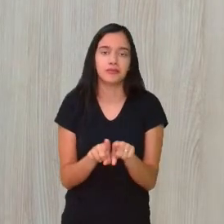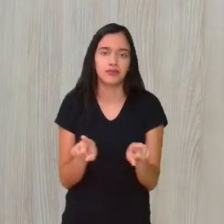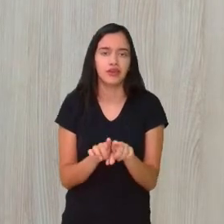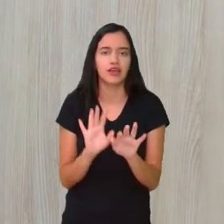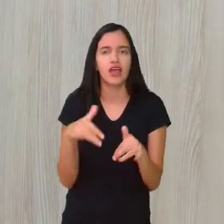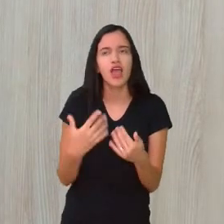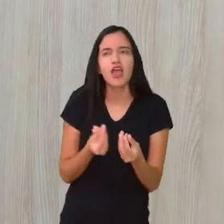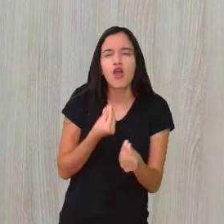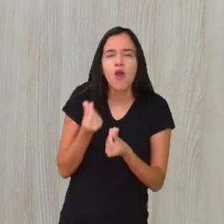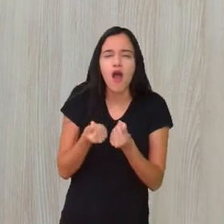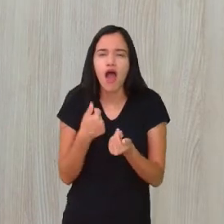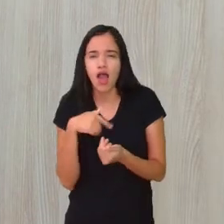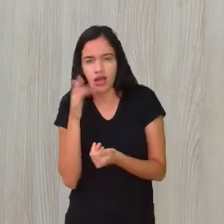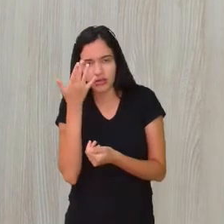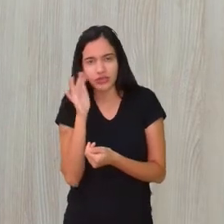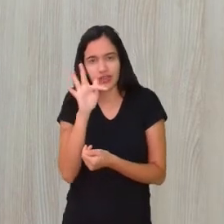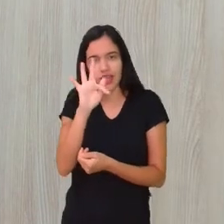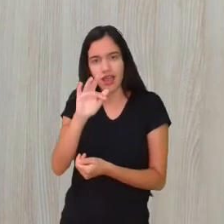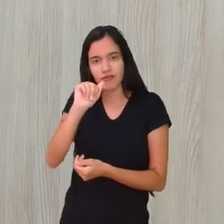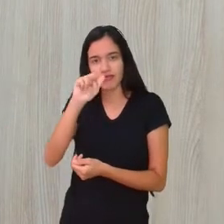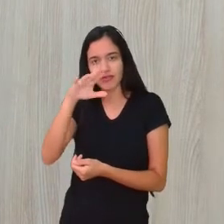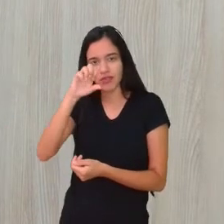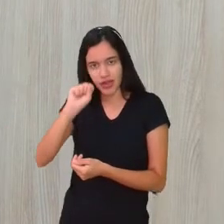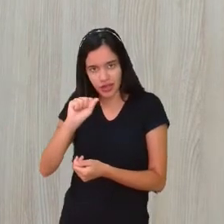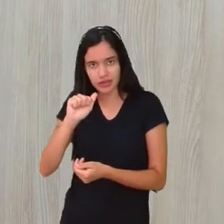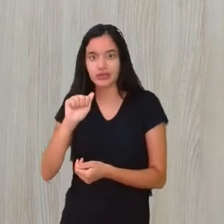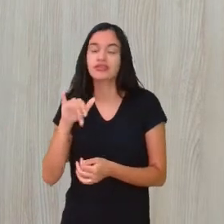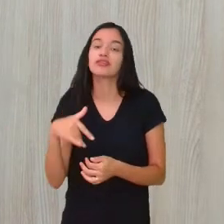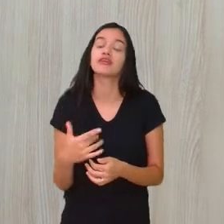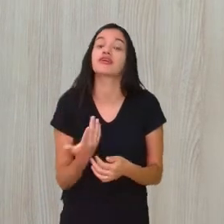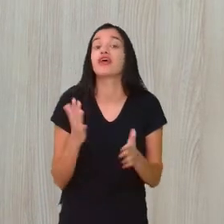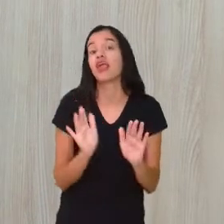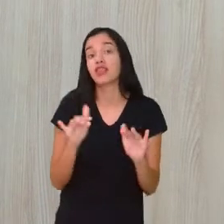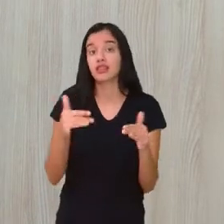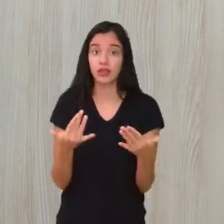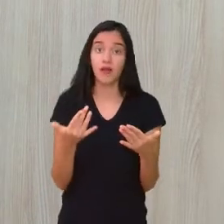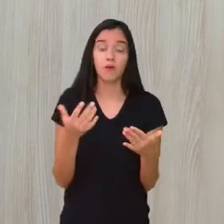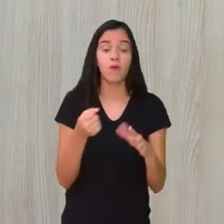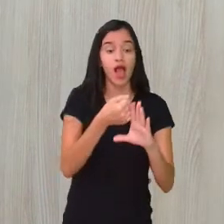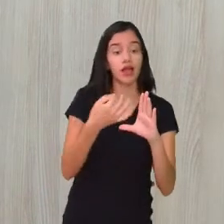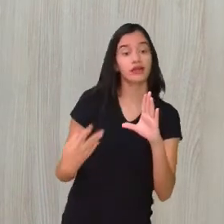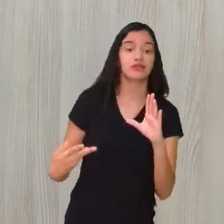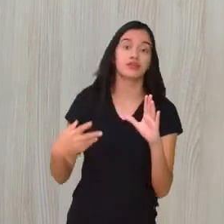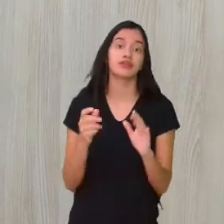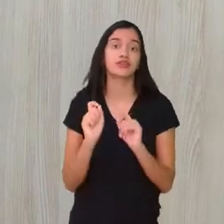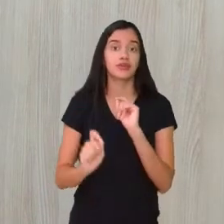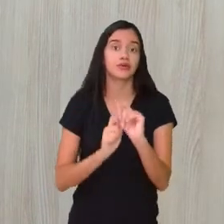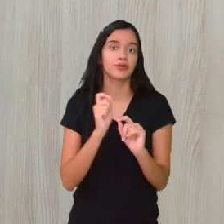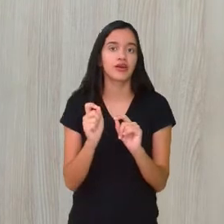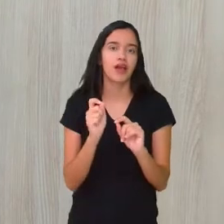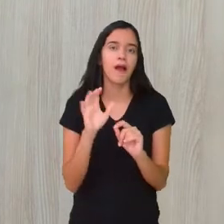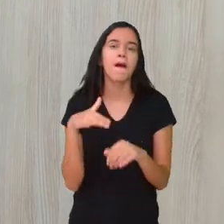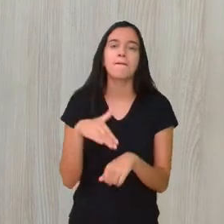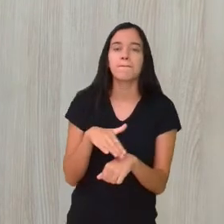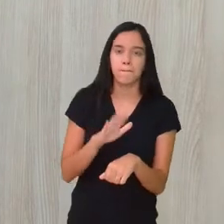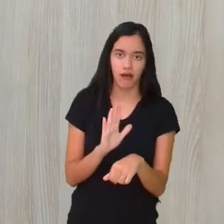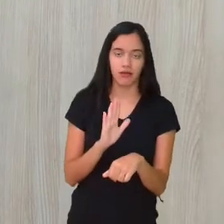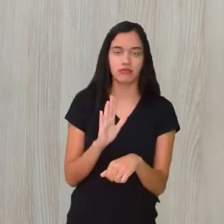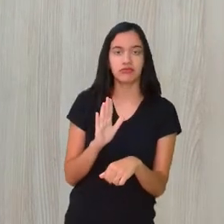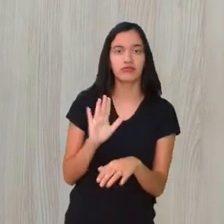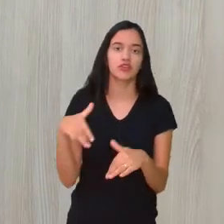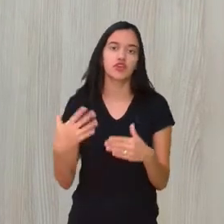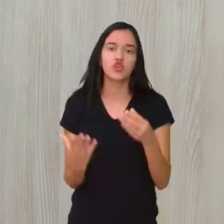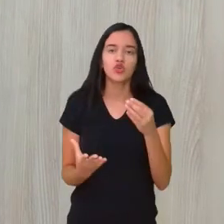acho que é farsa, né? Sim. Ela tem um pouquinho da farsa. Então, uma das características da farsa é ter mais de um ato, né? Então, acho que